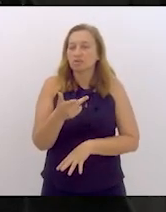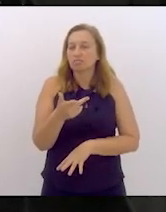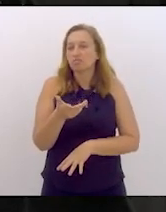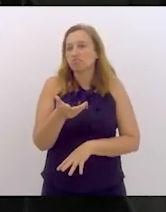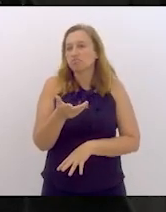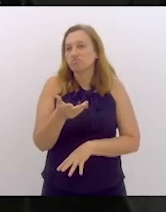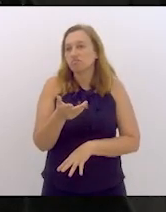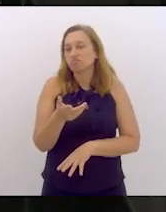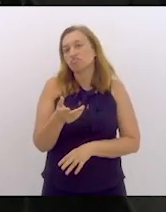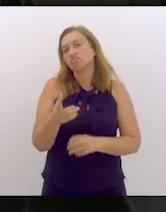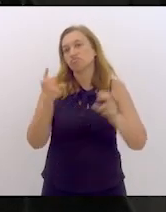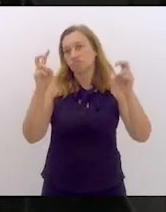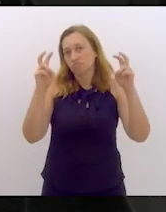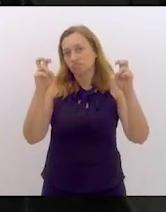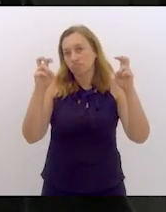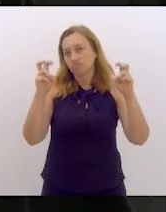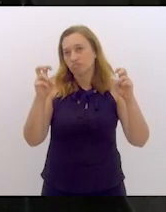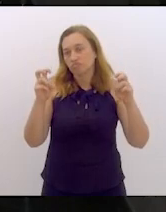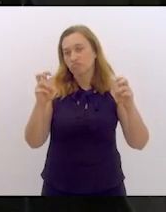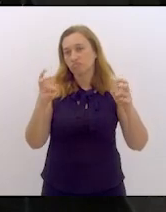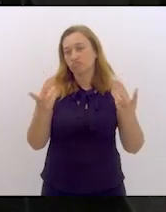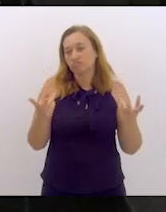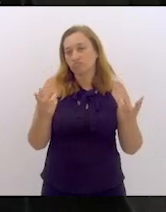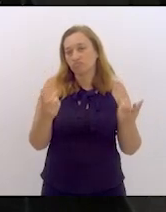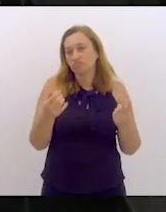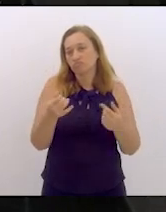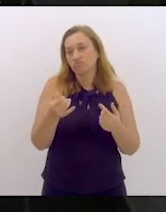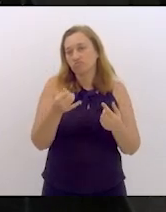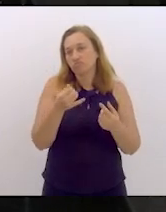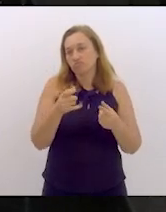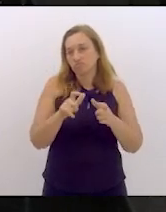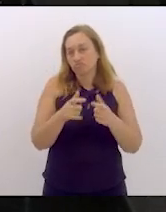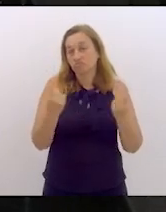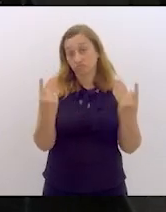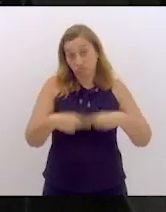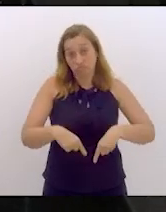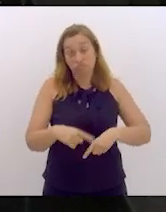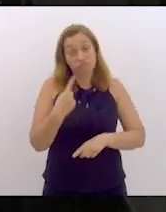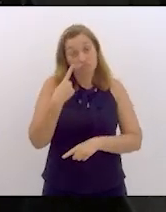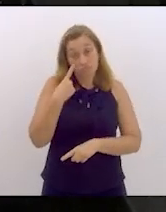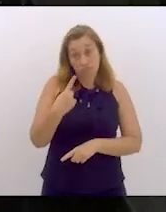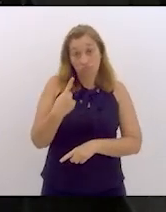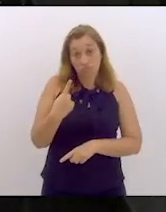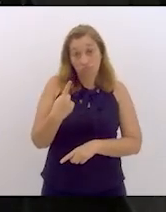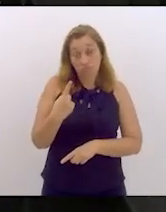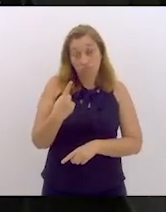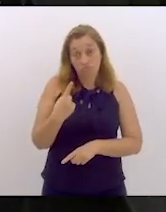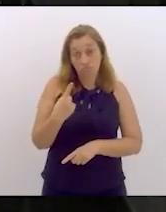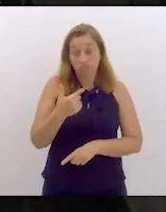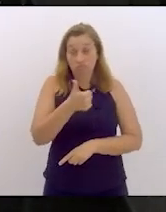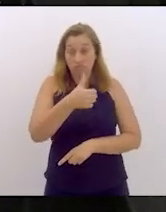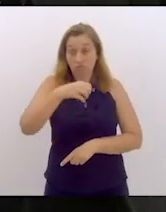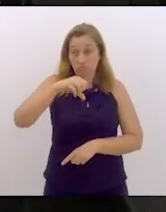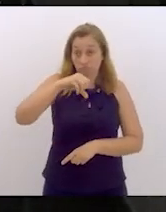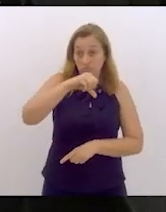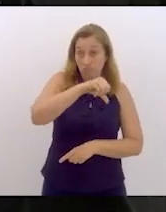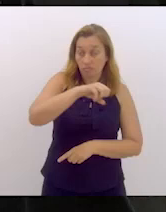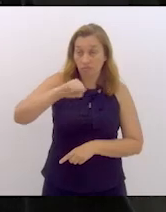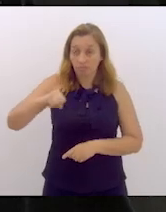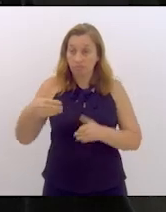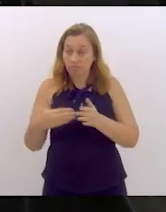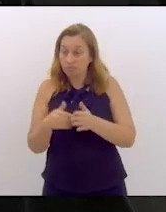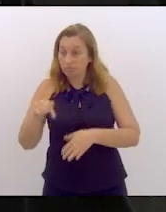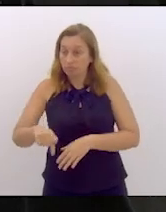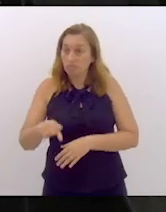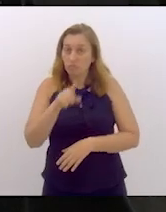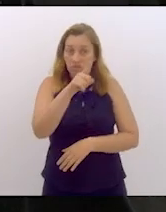essa reportagem desafiador e instigante que dá conta de que em média de 98 para cá 98 quando você